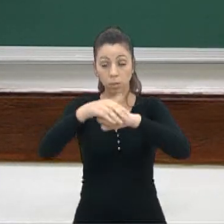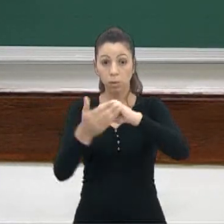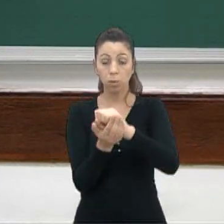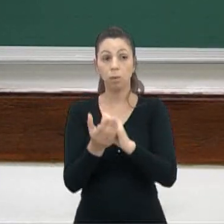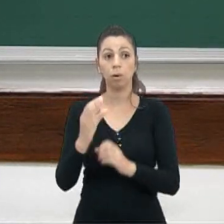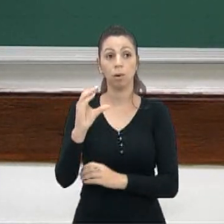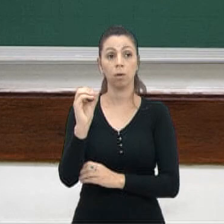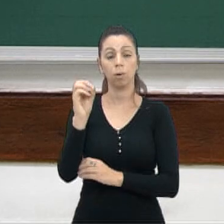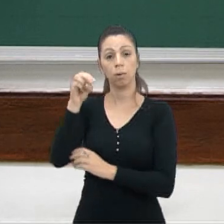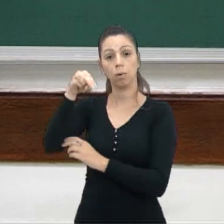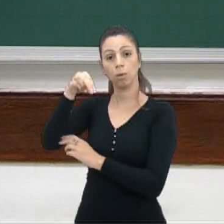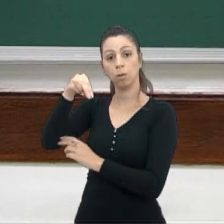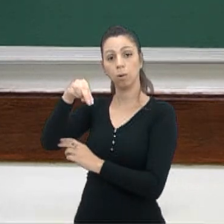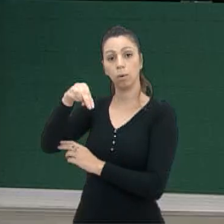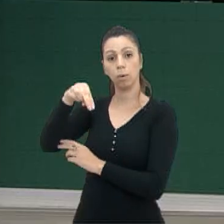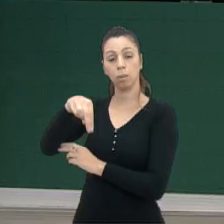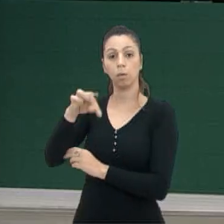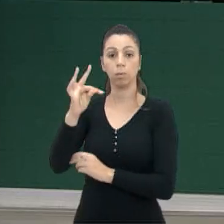continental.